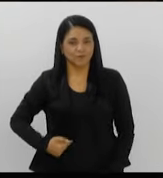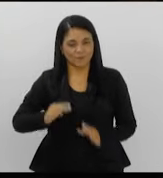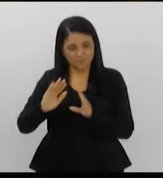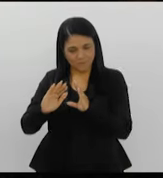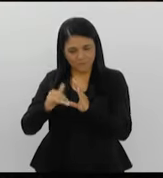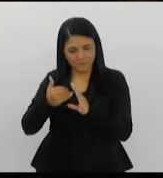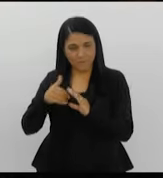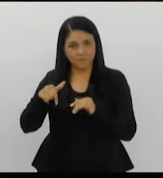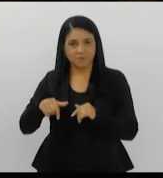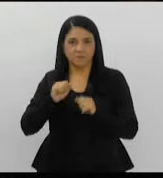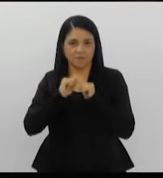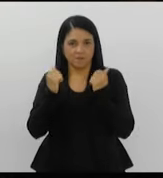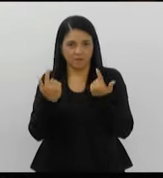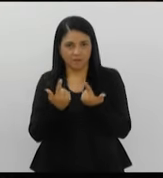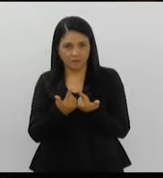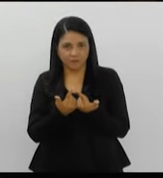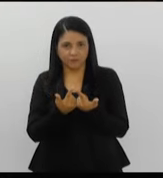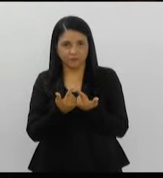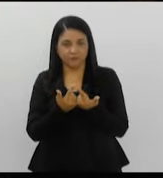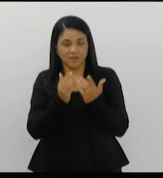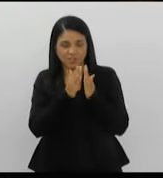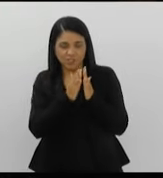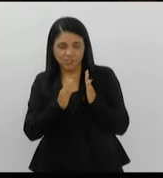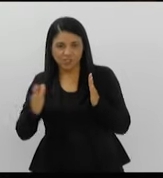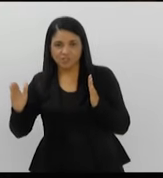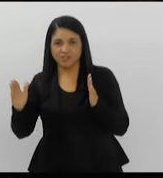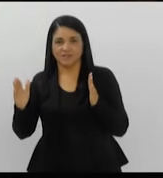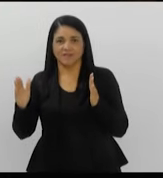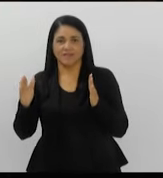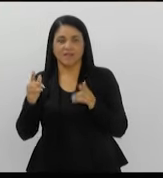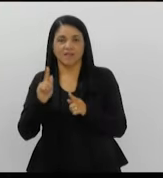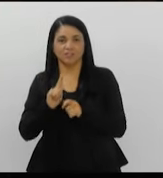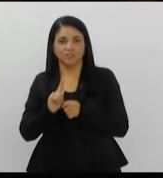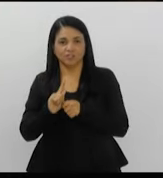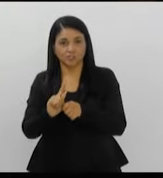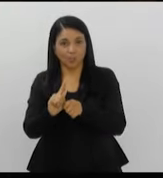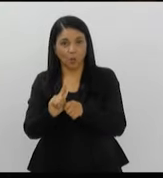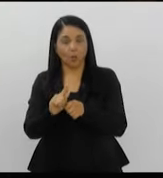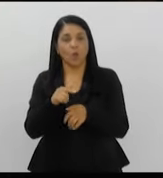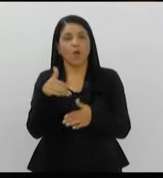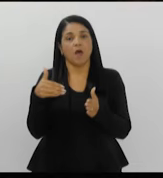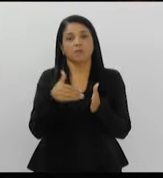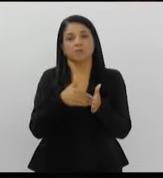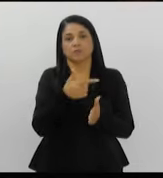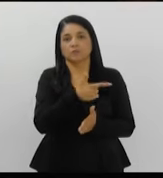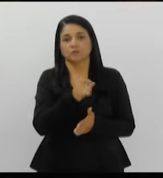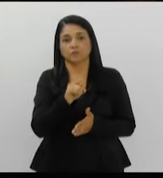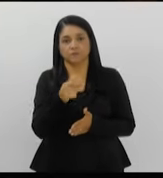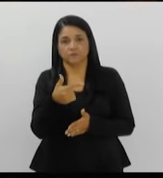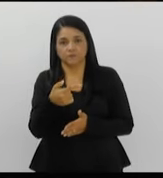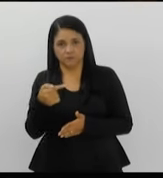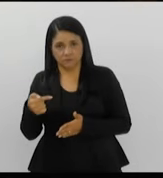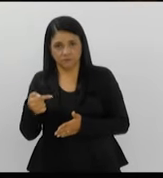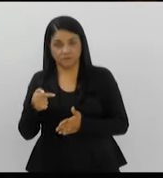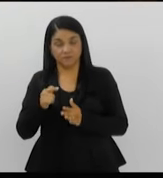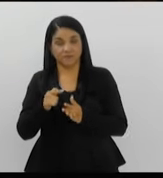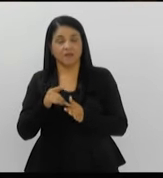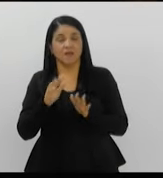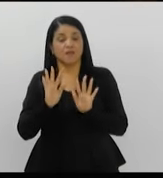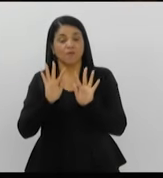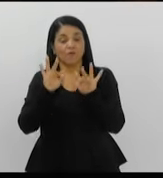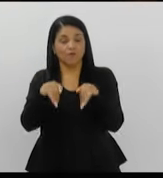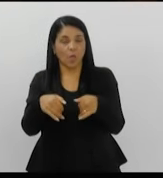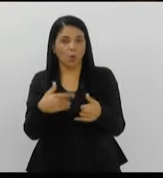uma mensagem para estender a gestão das OS até o ano 2027, ou seja, até o final do seu